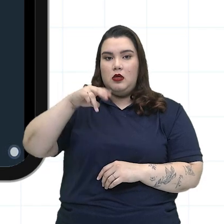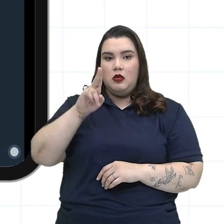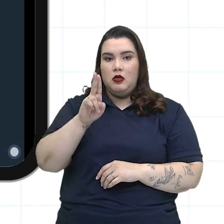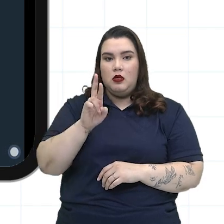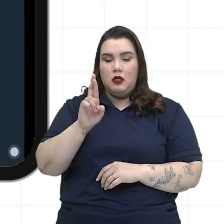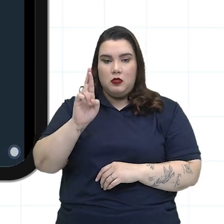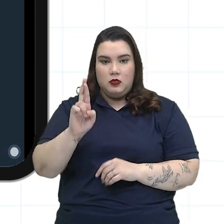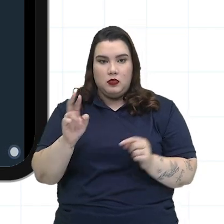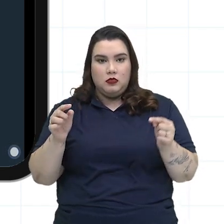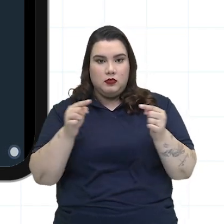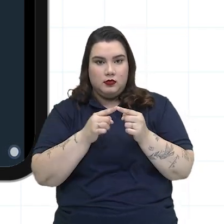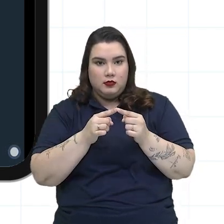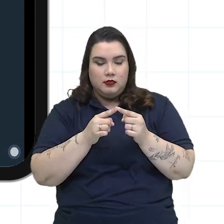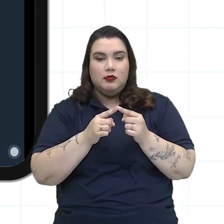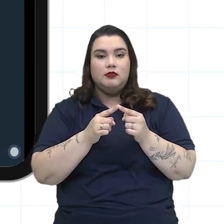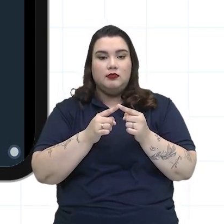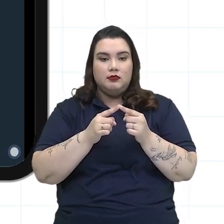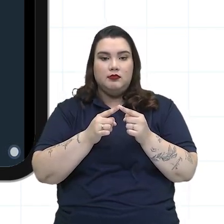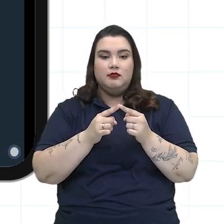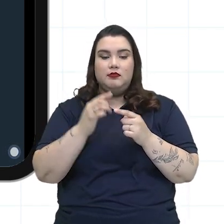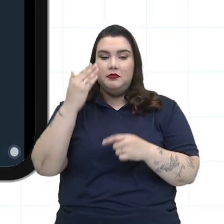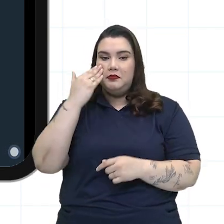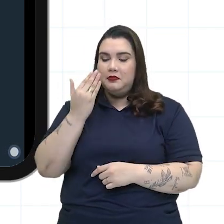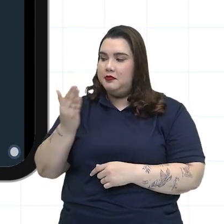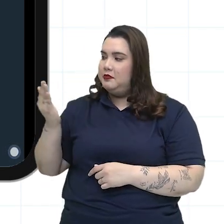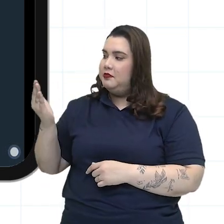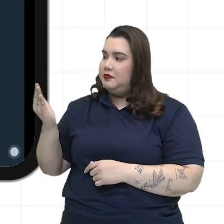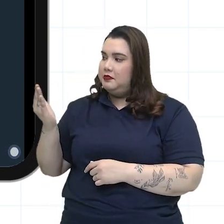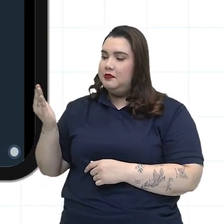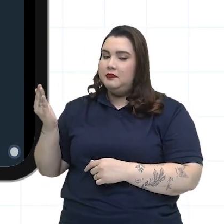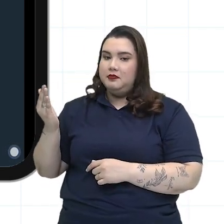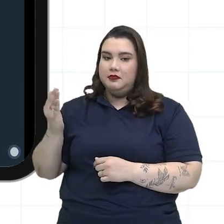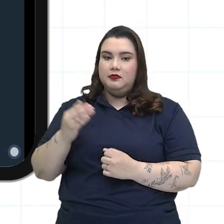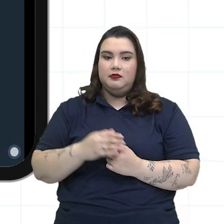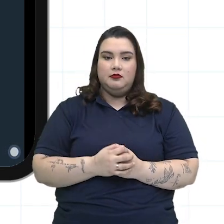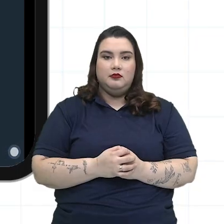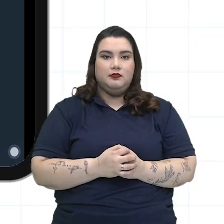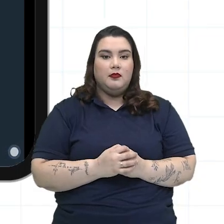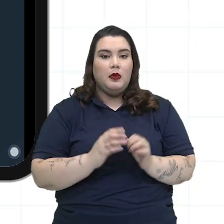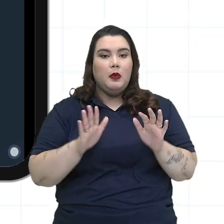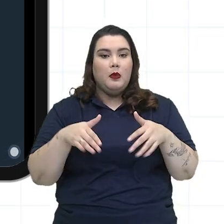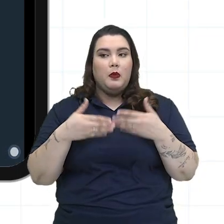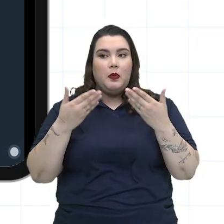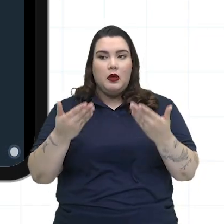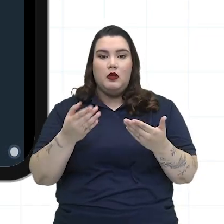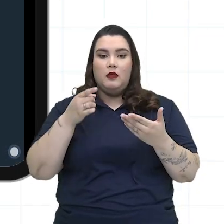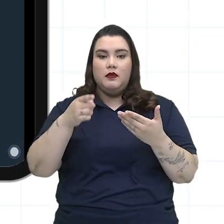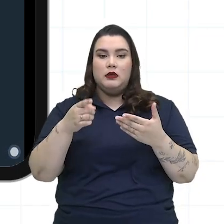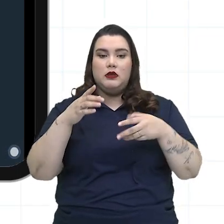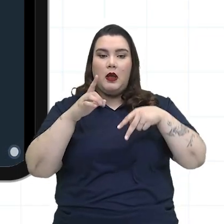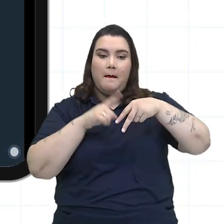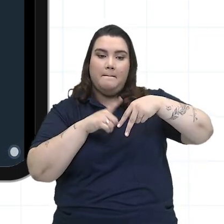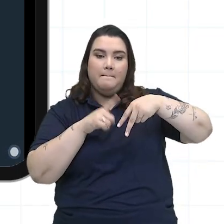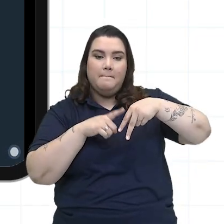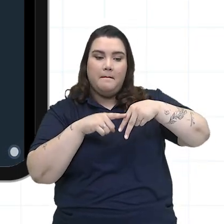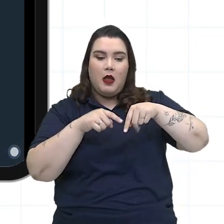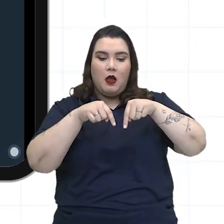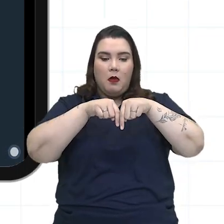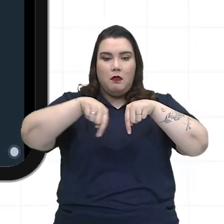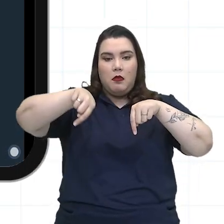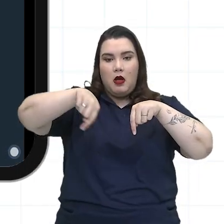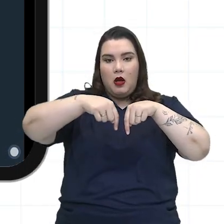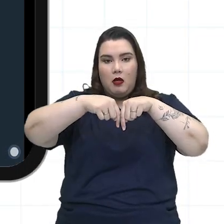sua coxa. Eis aí que está o fêmur. E aí, quando você mexe a sua perna,